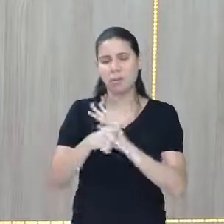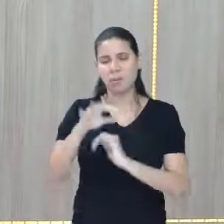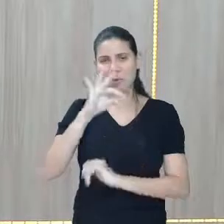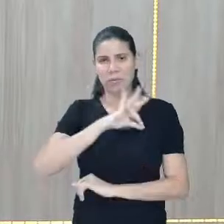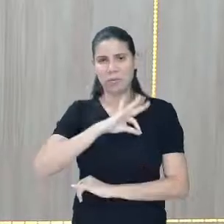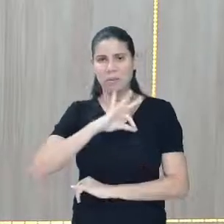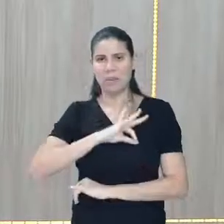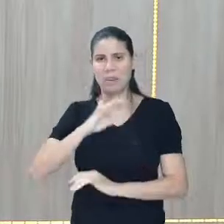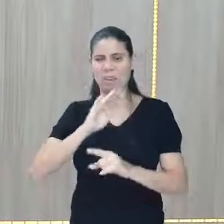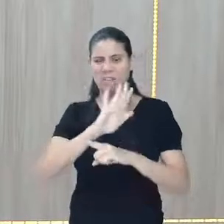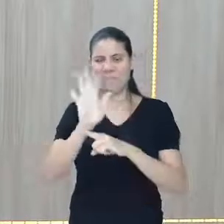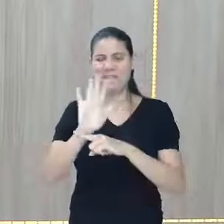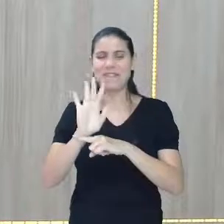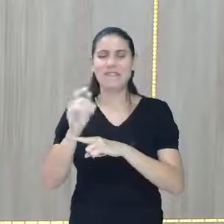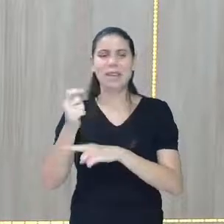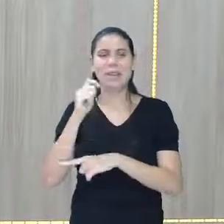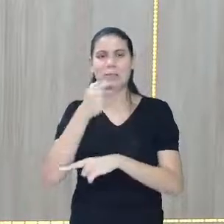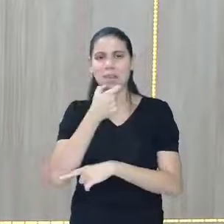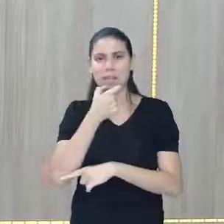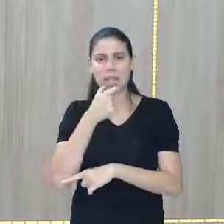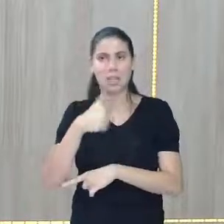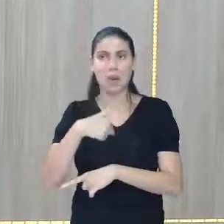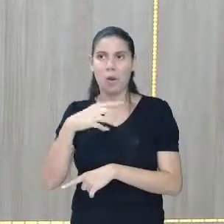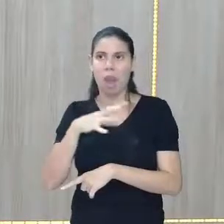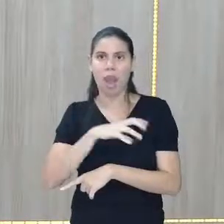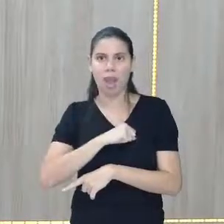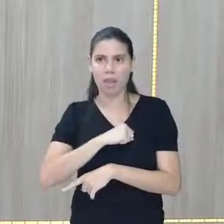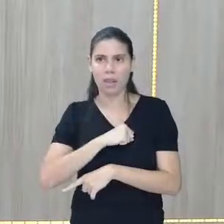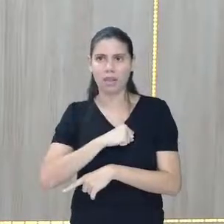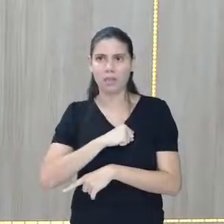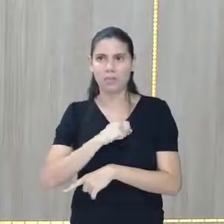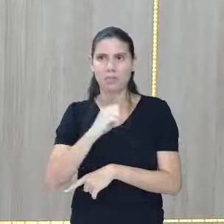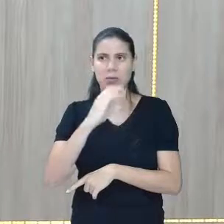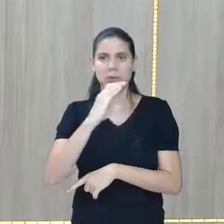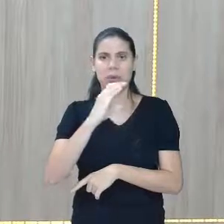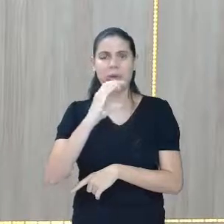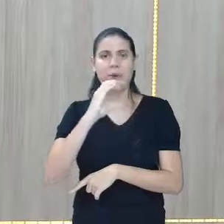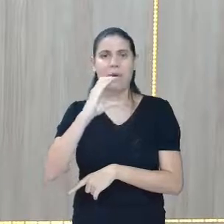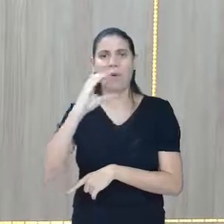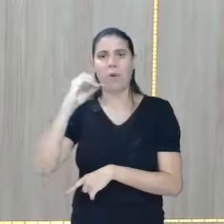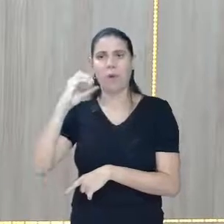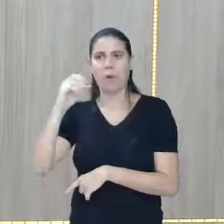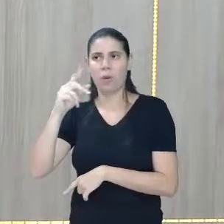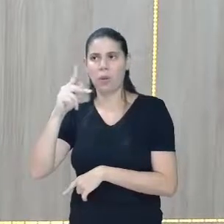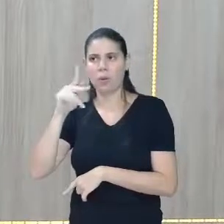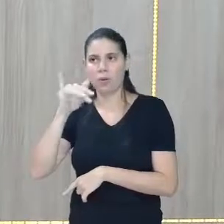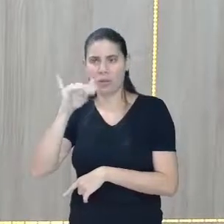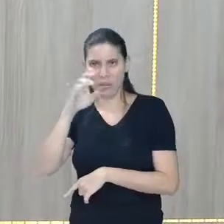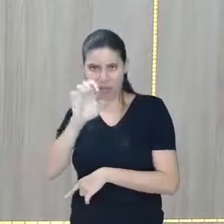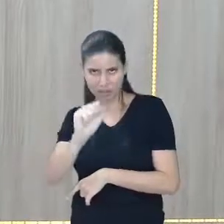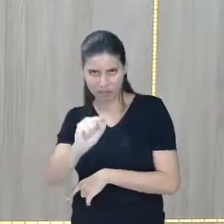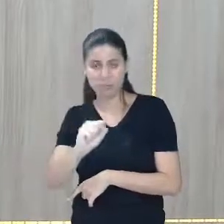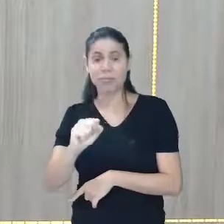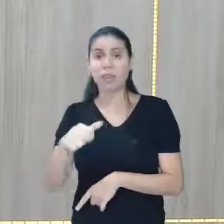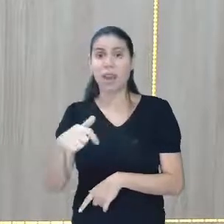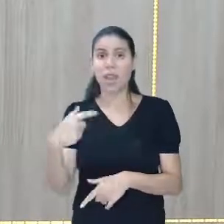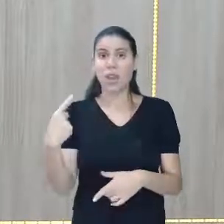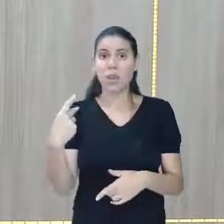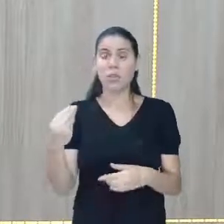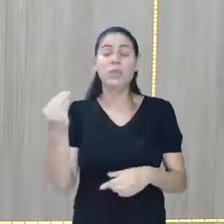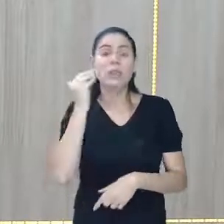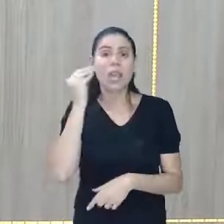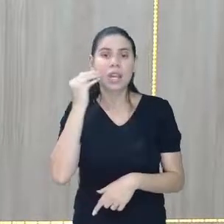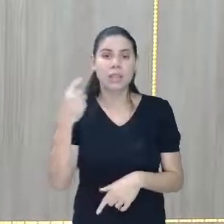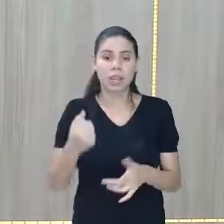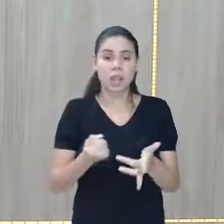eu apaixonado por cookies, quando eu fui lá no curso dos Estados Unidos, cheguei aqui e fiquei tentando consumir os cookies